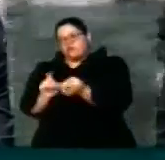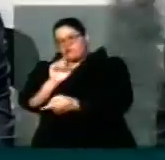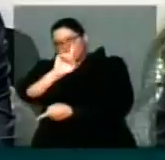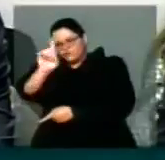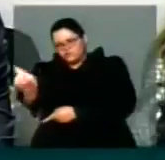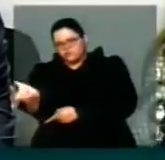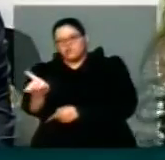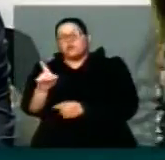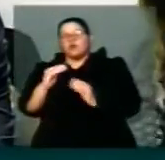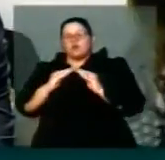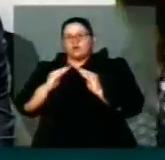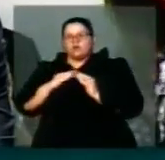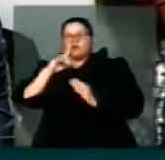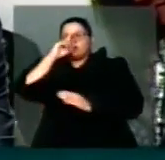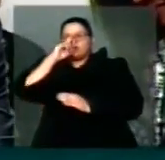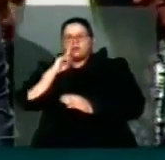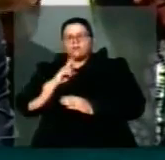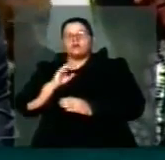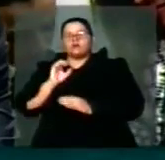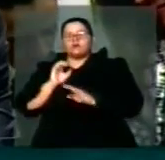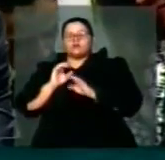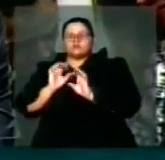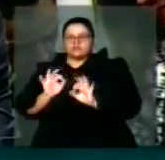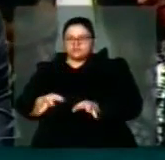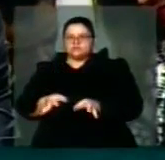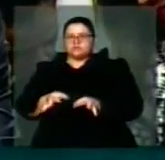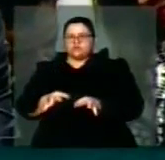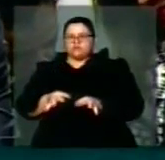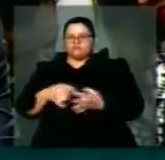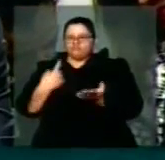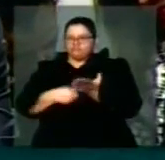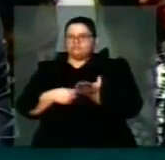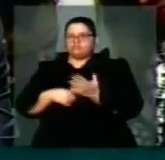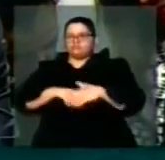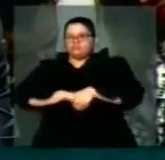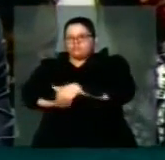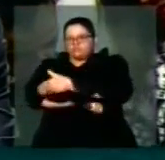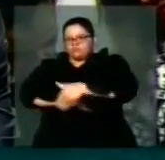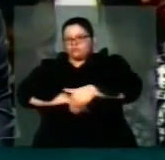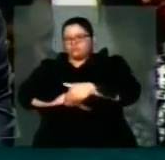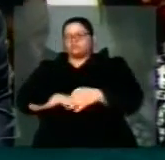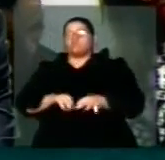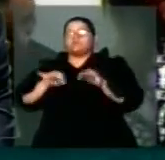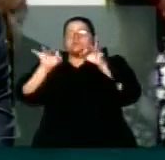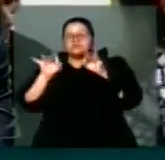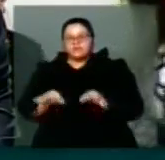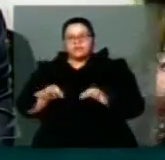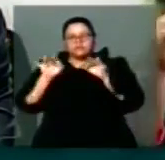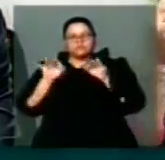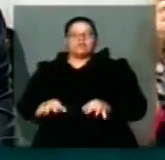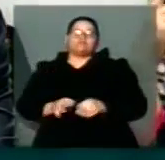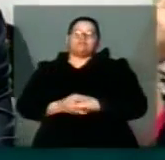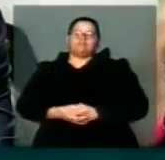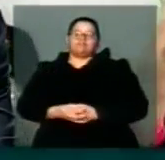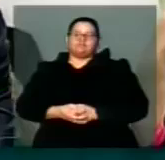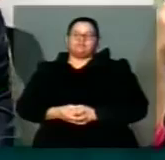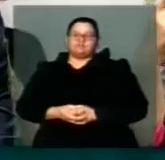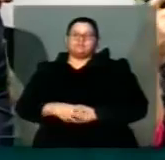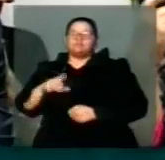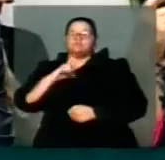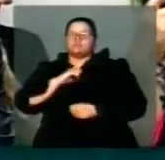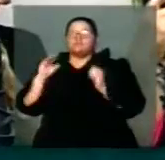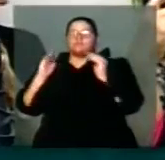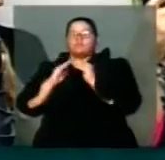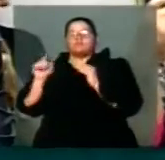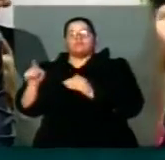esquerda. É realmente o endereço que ele forneceu, corresponde à exata dimensão do que tem o imóvel lá.